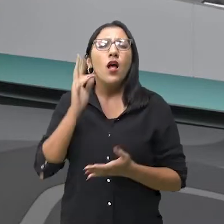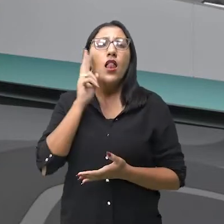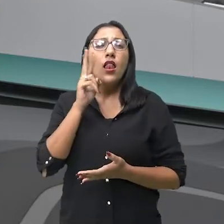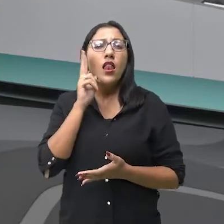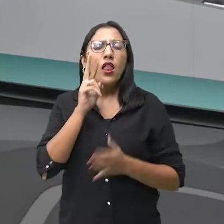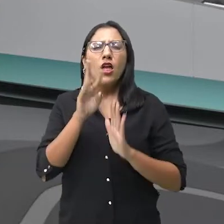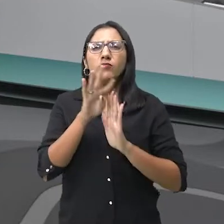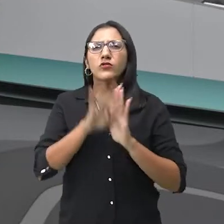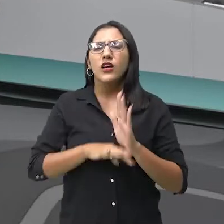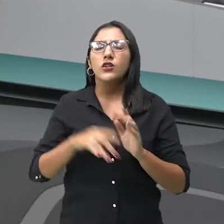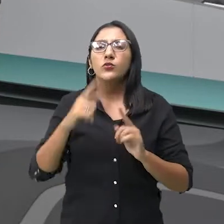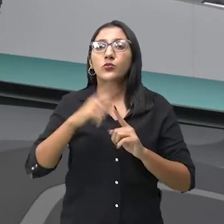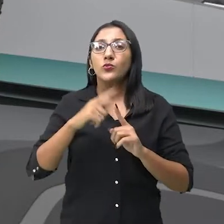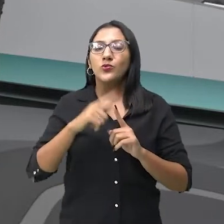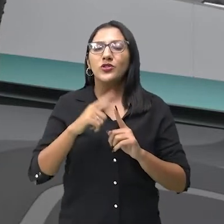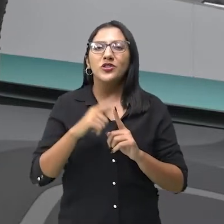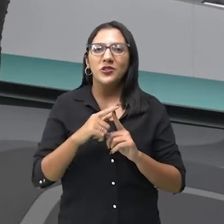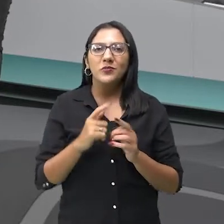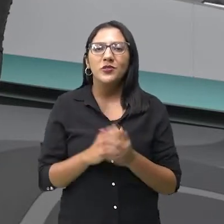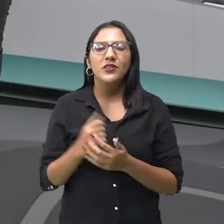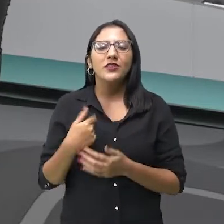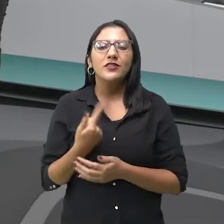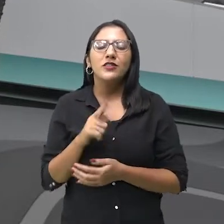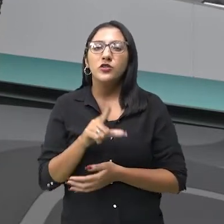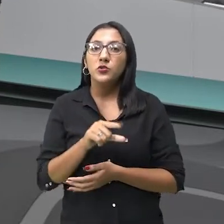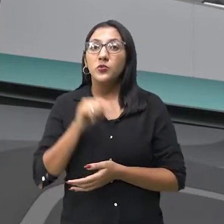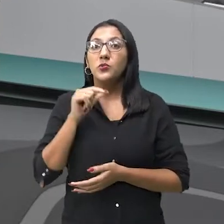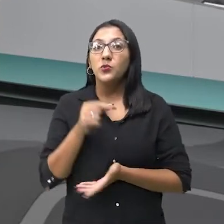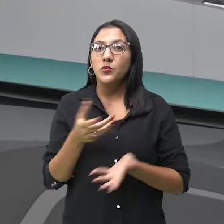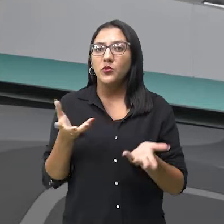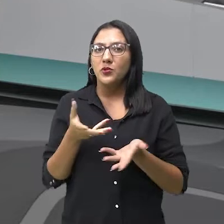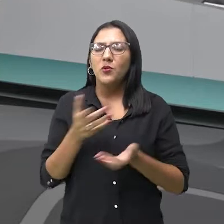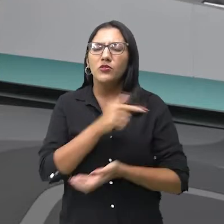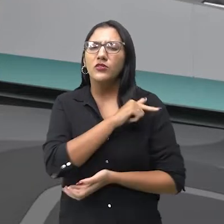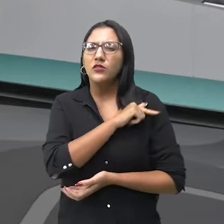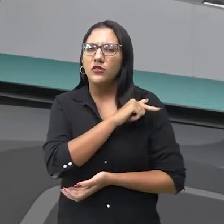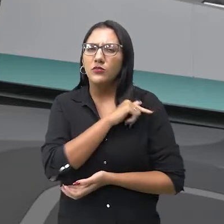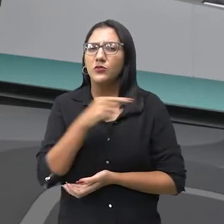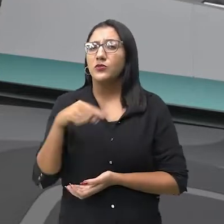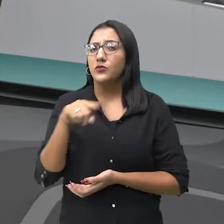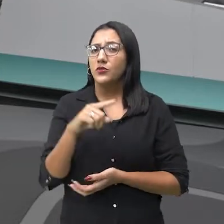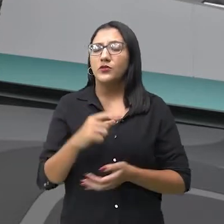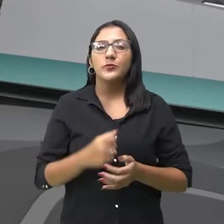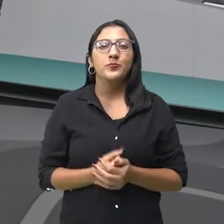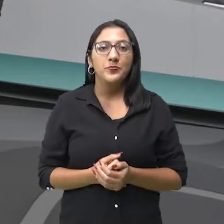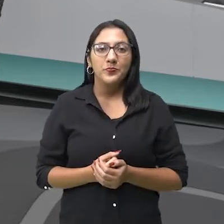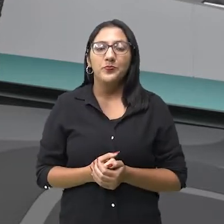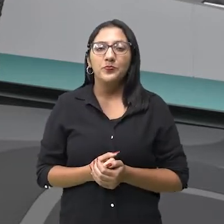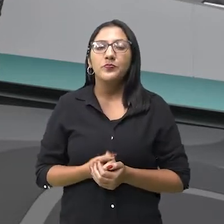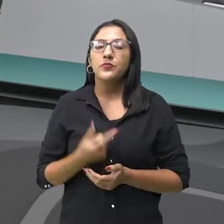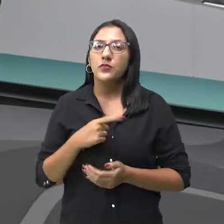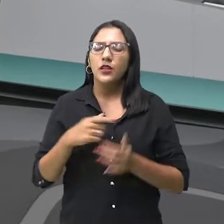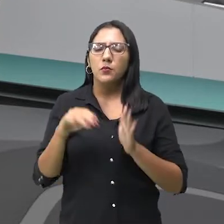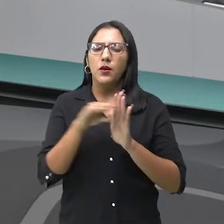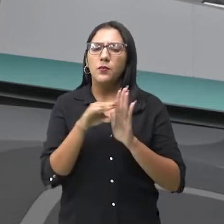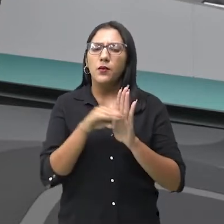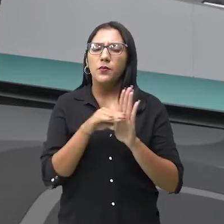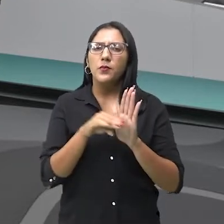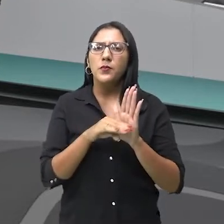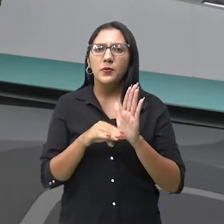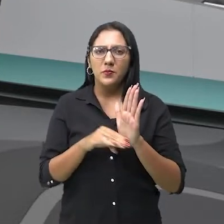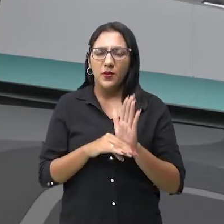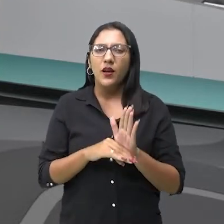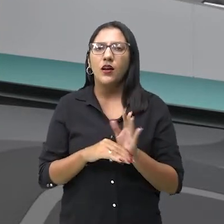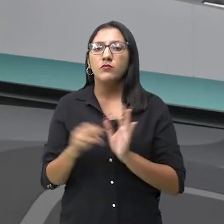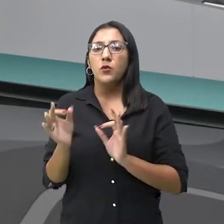texto, qual foi o tipo textual que nós selecionamos para trabalhar aqui com o 7º ano? Pois bem, obedecendo a uma lógica e